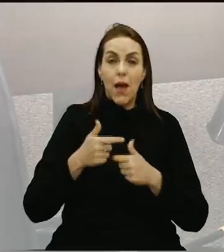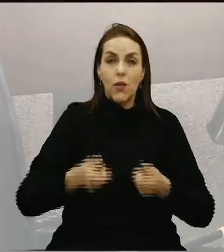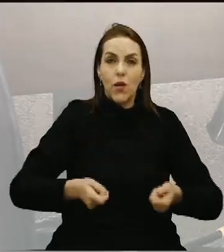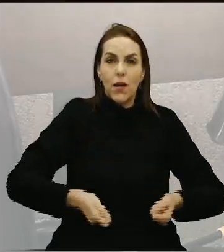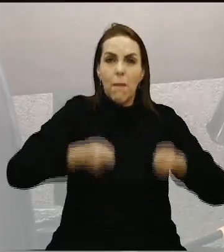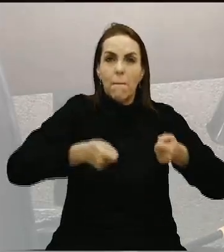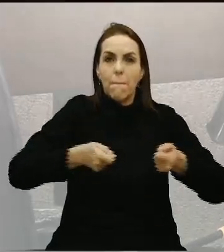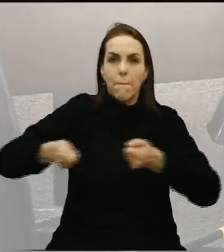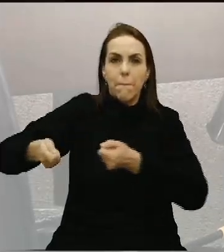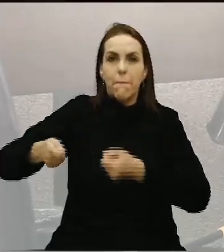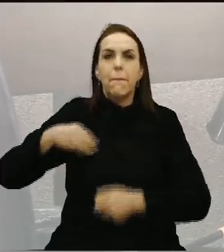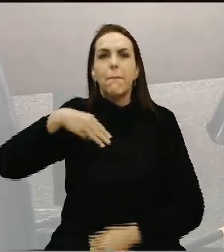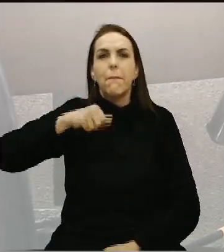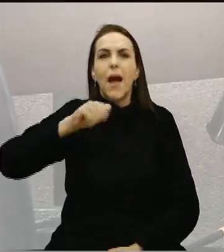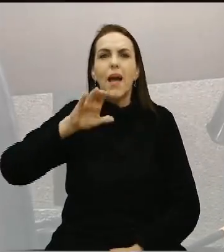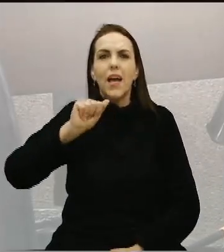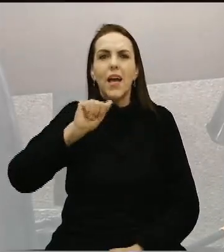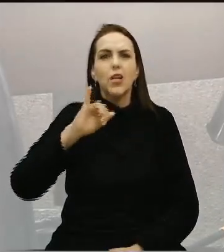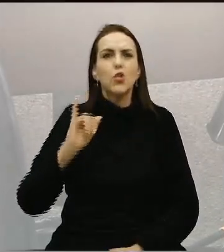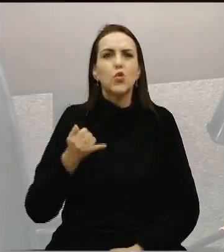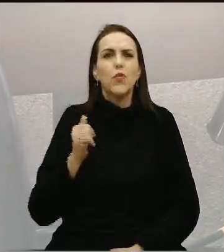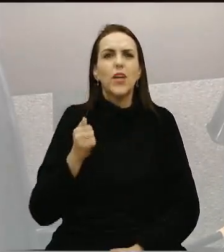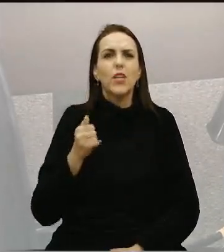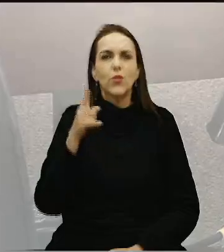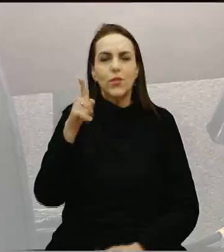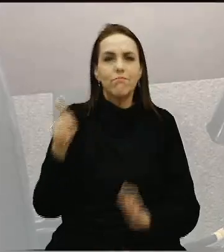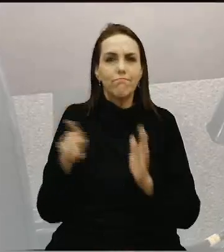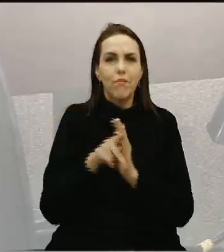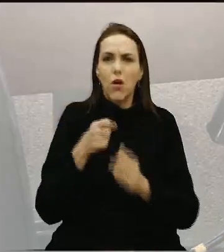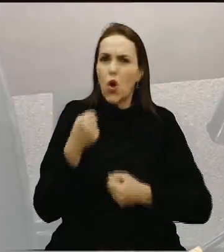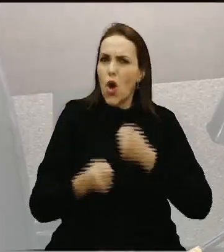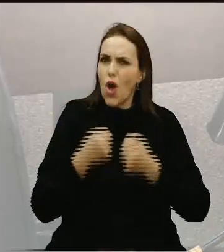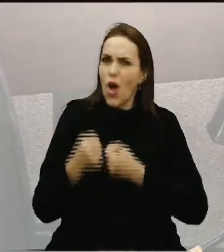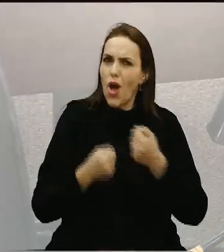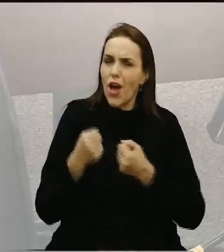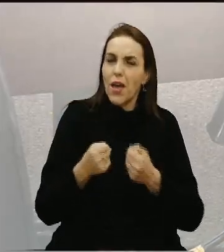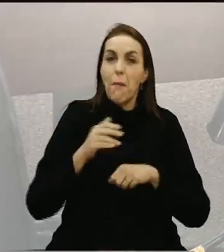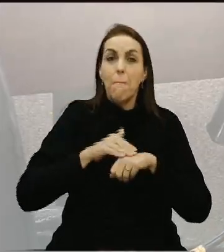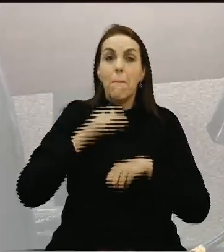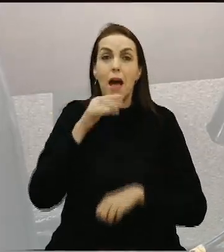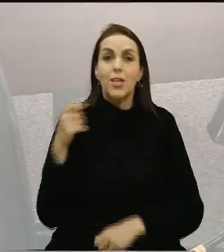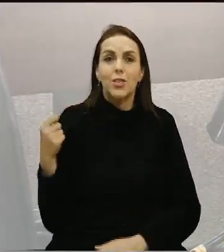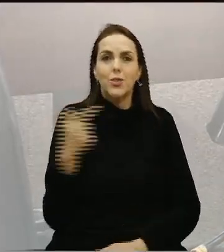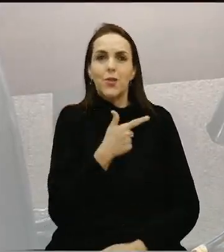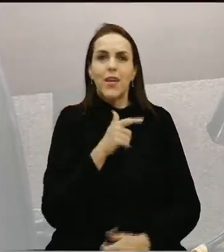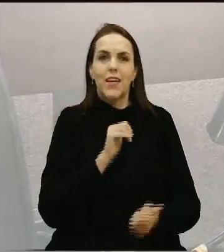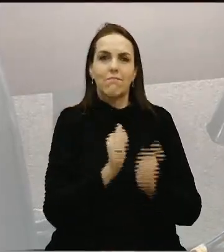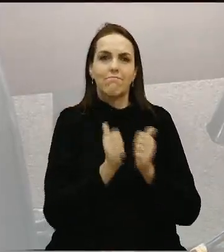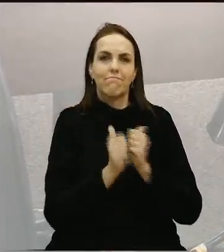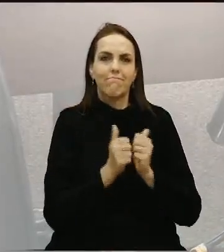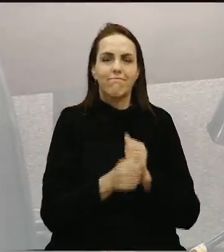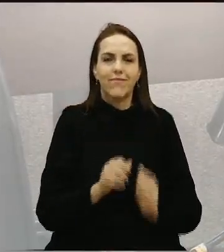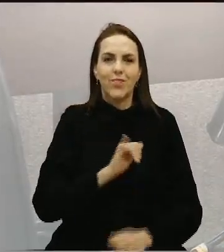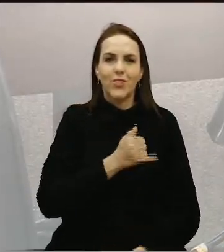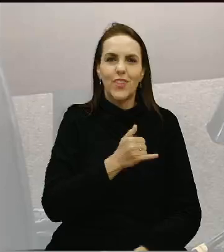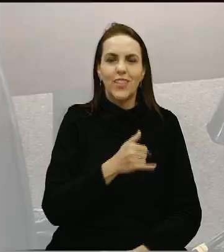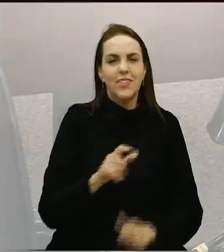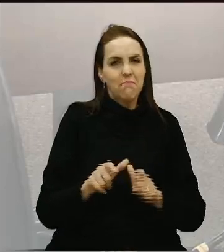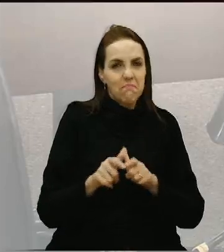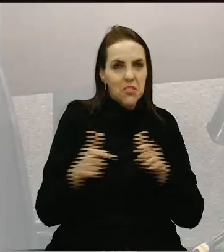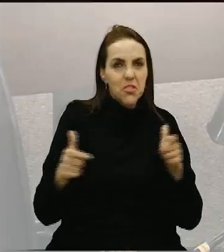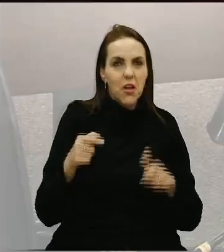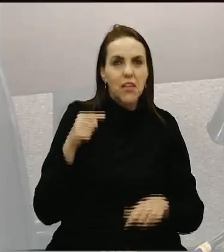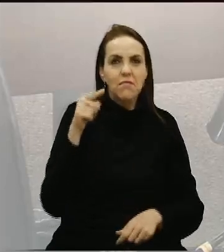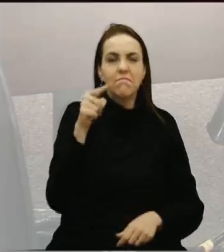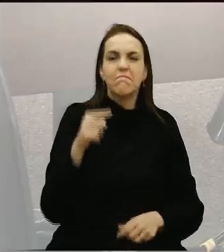corre muitas vezes mais que os atletas. Então, essa é uma característica do Tequila, e quero desejar toda a sorte do mundo aí nessa